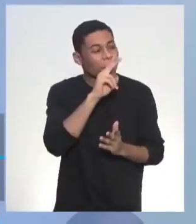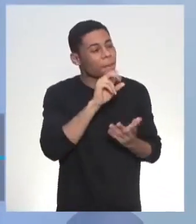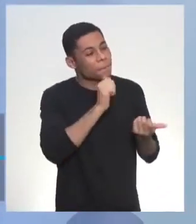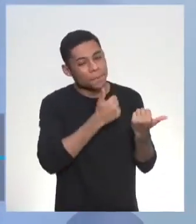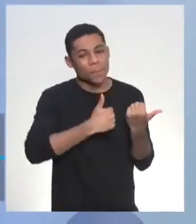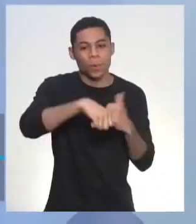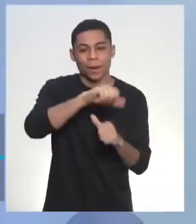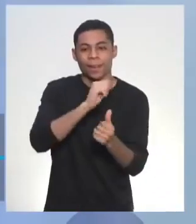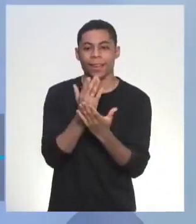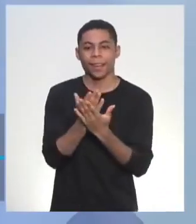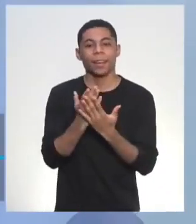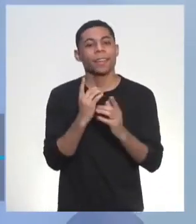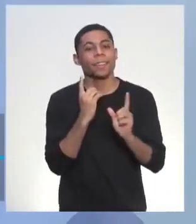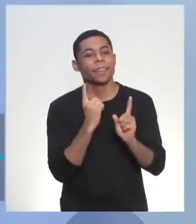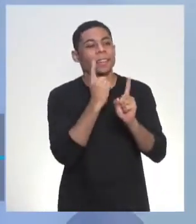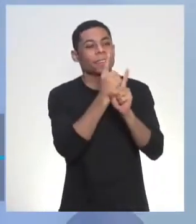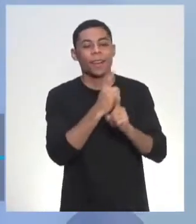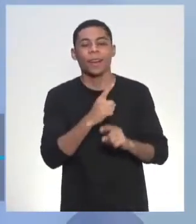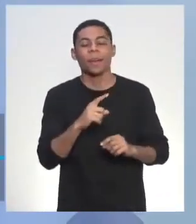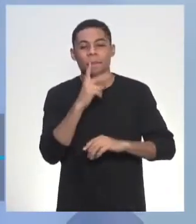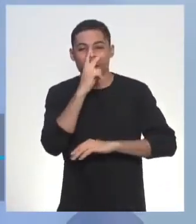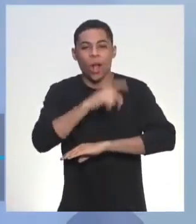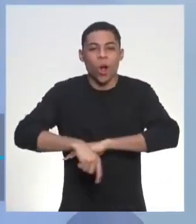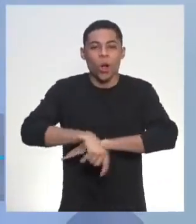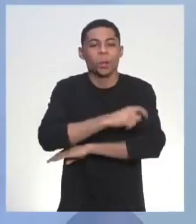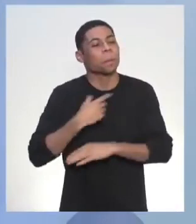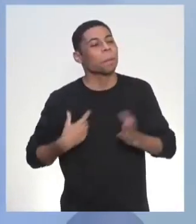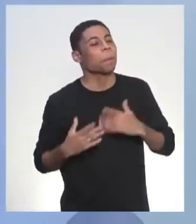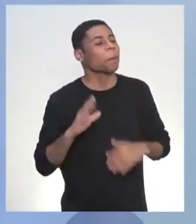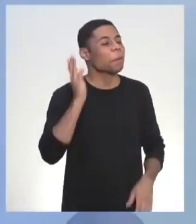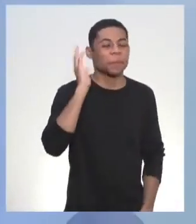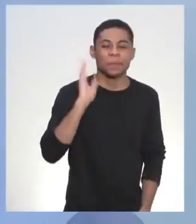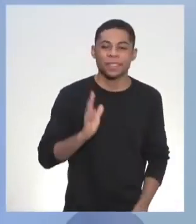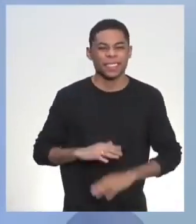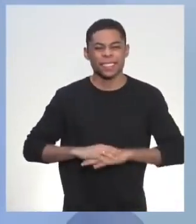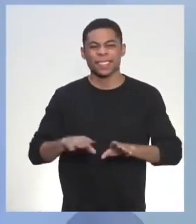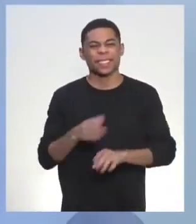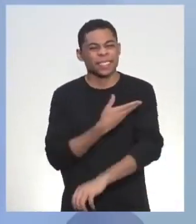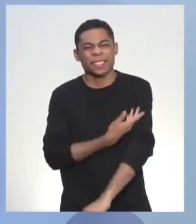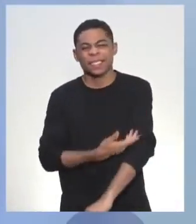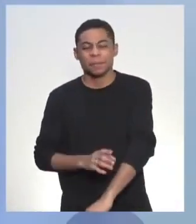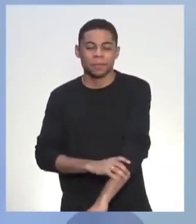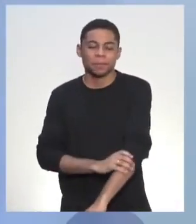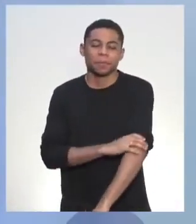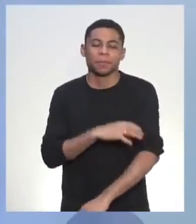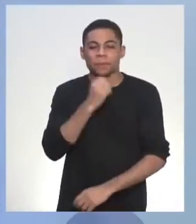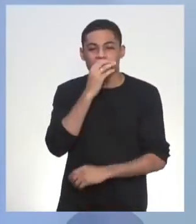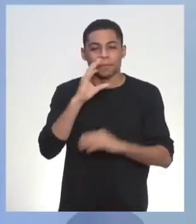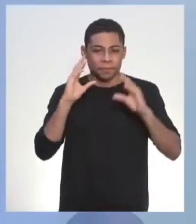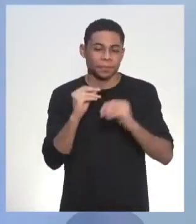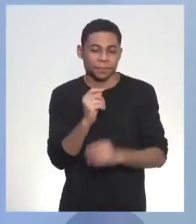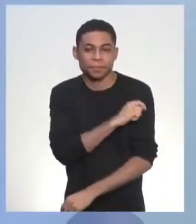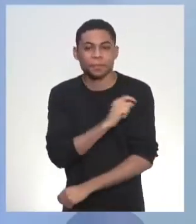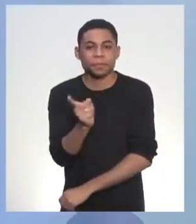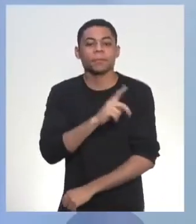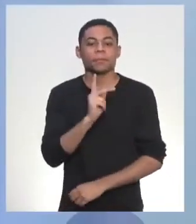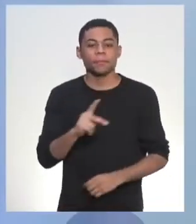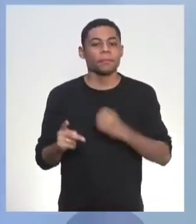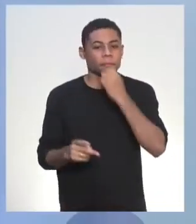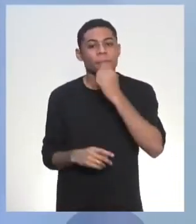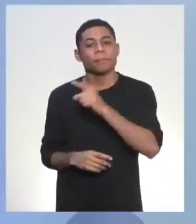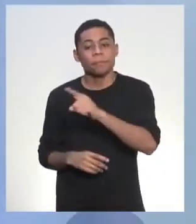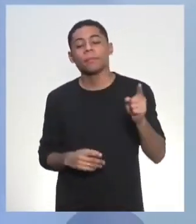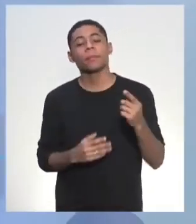visto os alunos no corredor, né? A gente já está acostumado. Boa noite, alunos, professores, responsáveis que